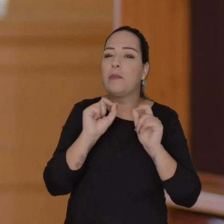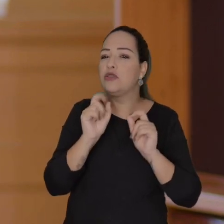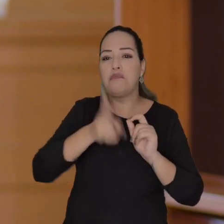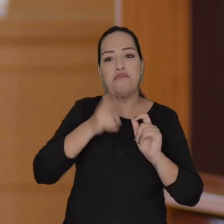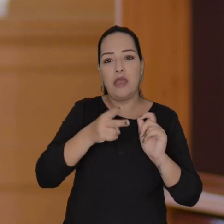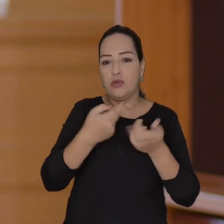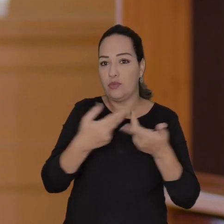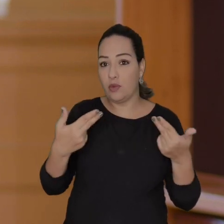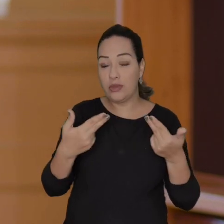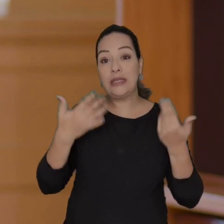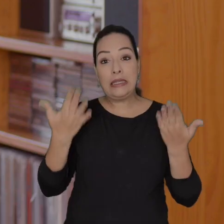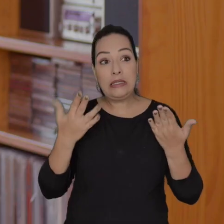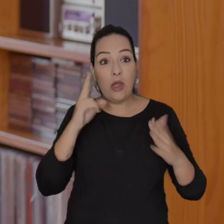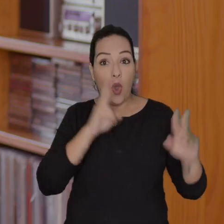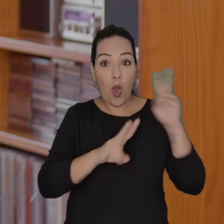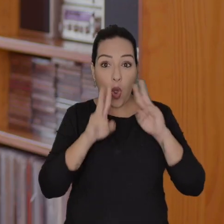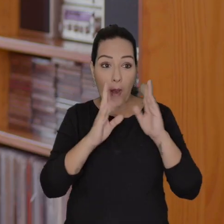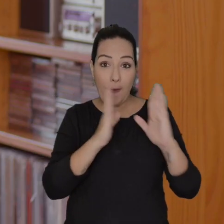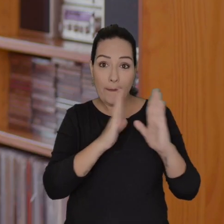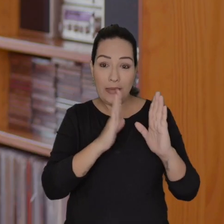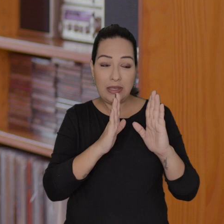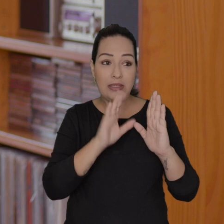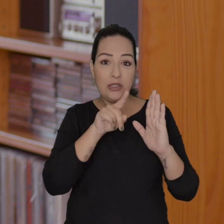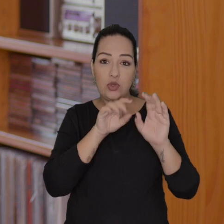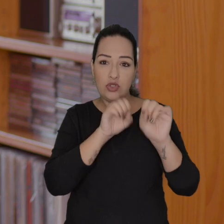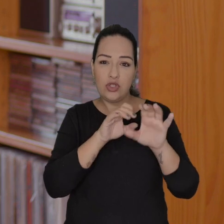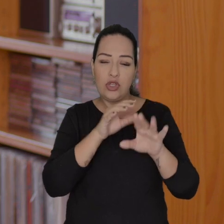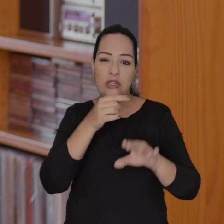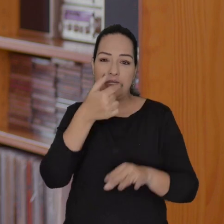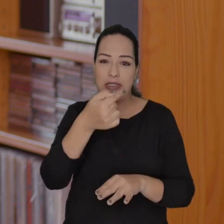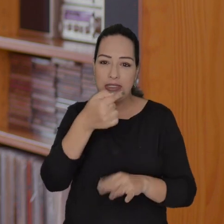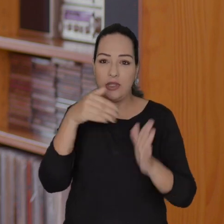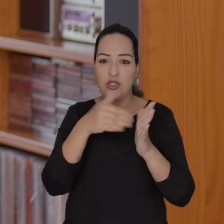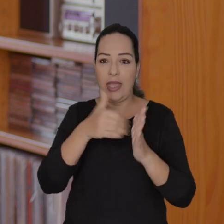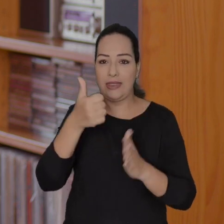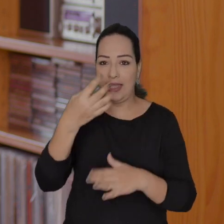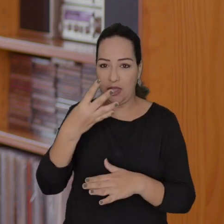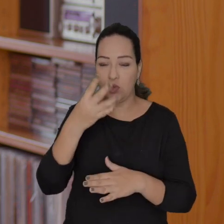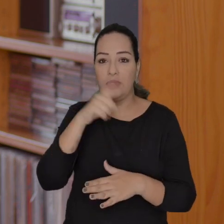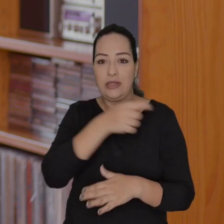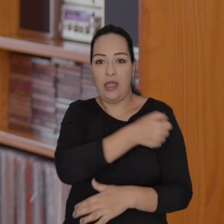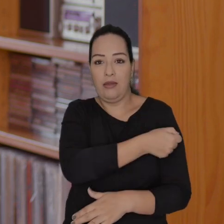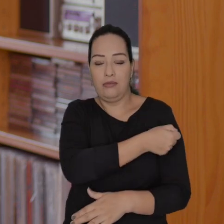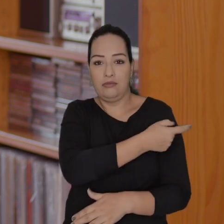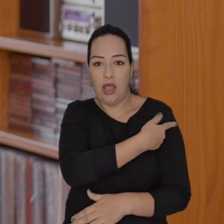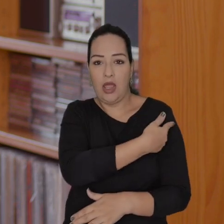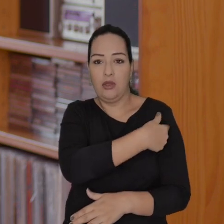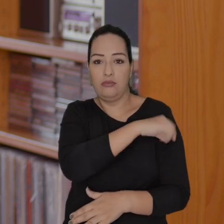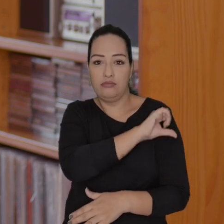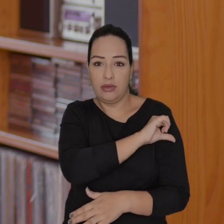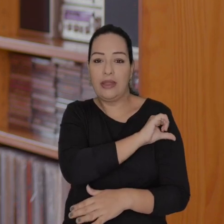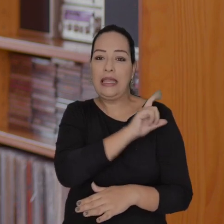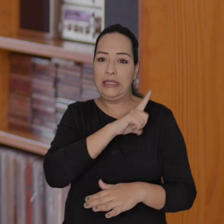é basicamente o mesmo. E quando a gente olha para o período do ensino fundamental, dos 7 aos 14, claro que tem